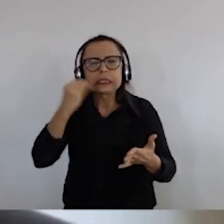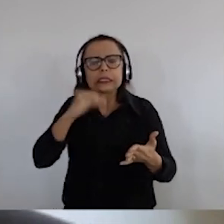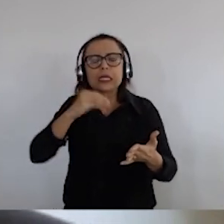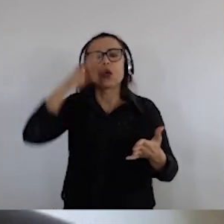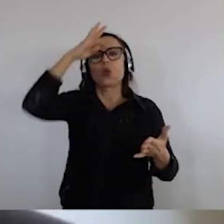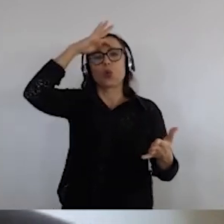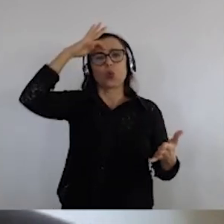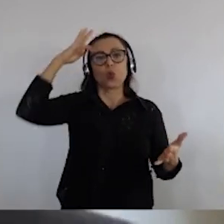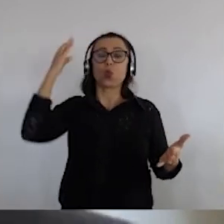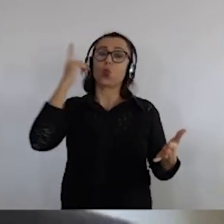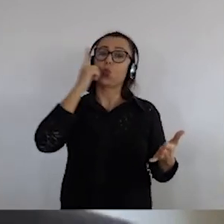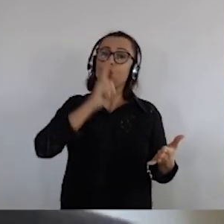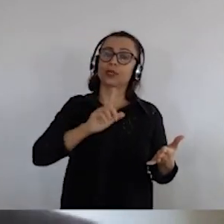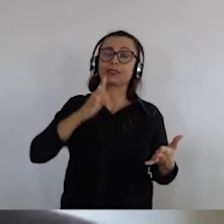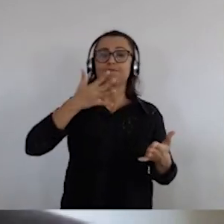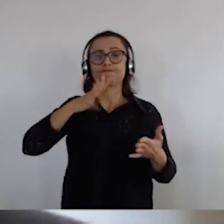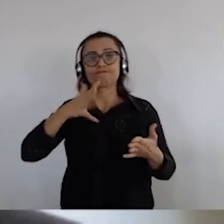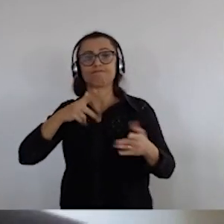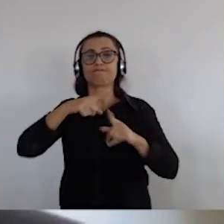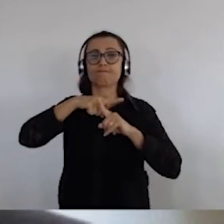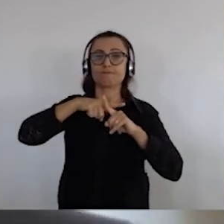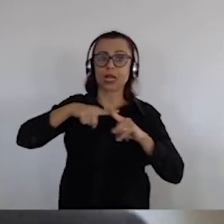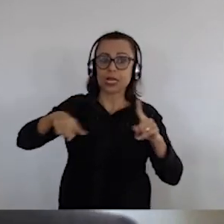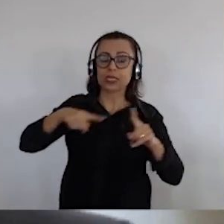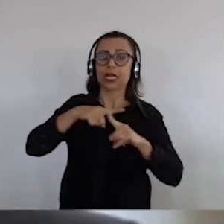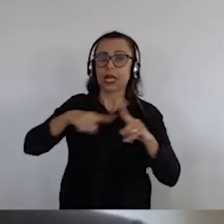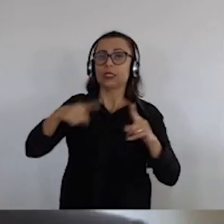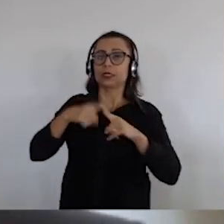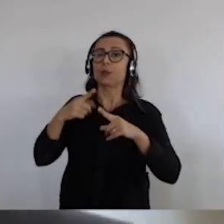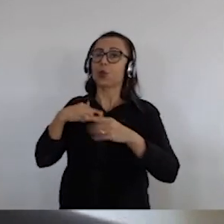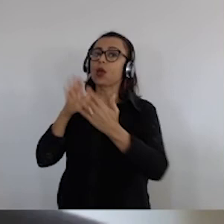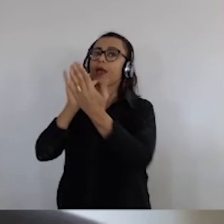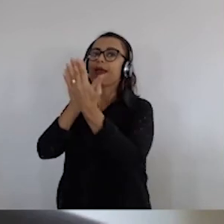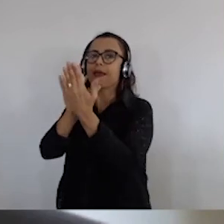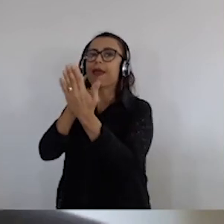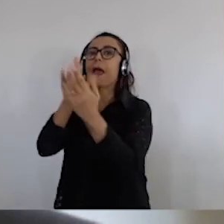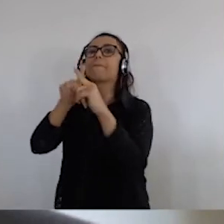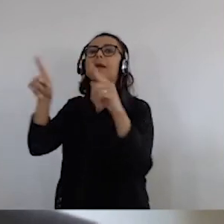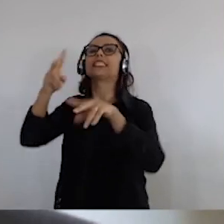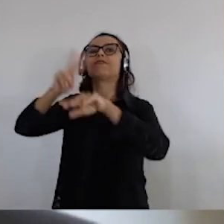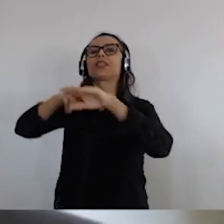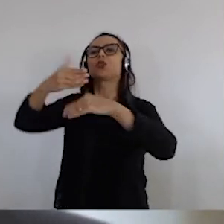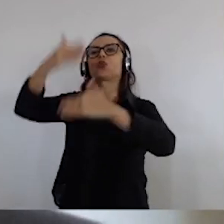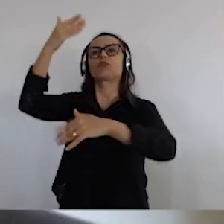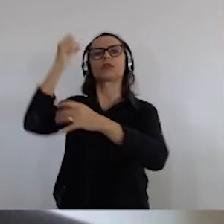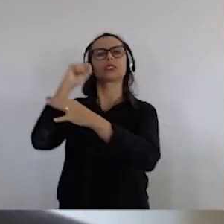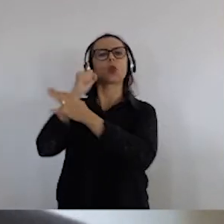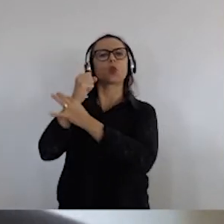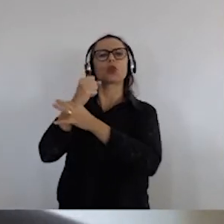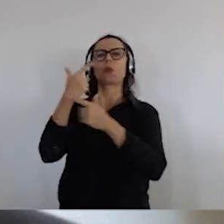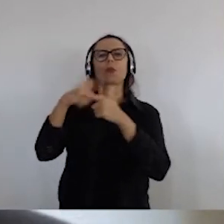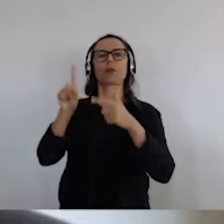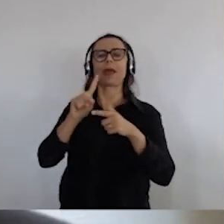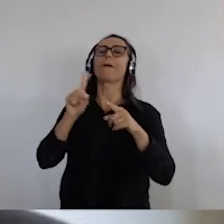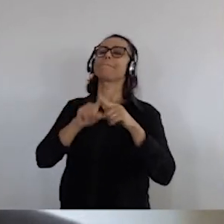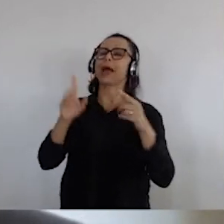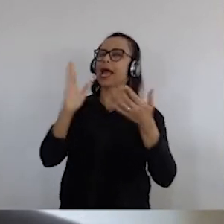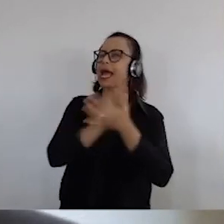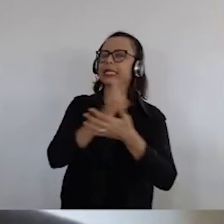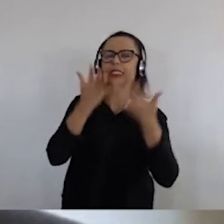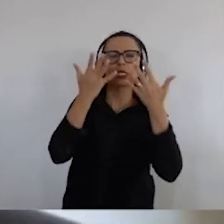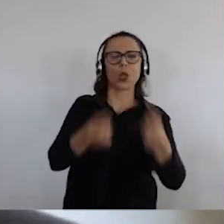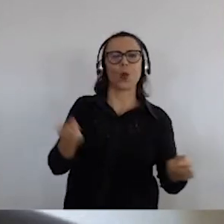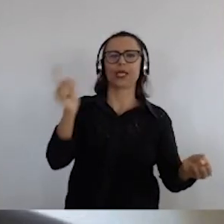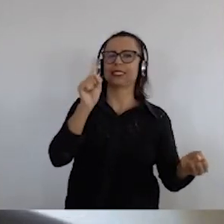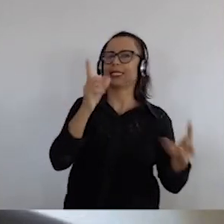vencer parcialmente a demanda, porque ainda temos situações de recusa e temos situações